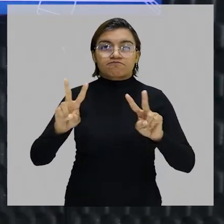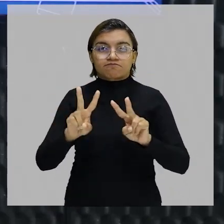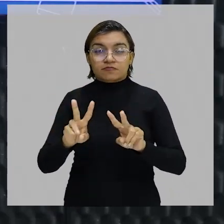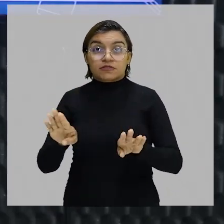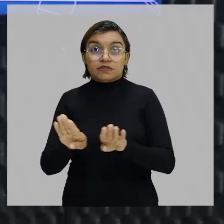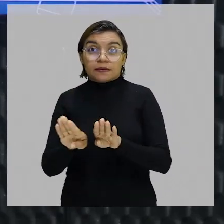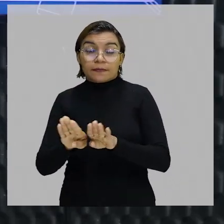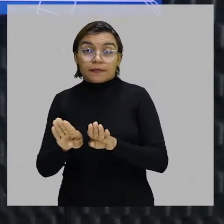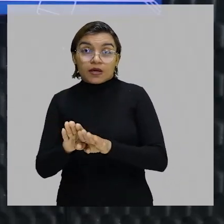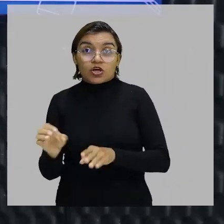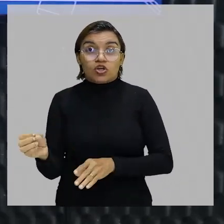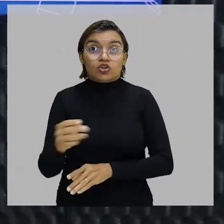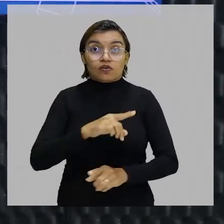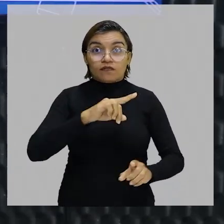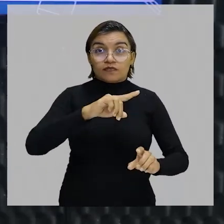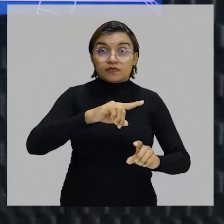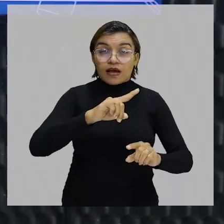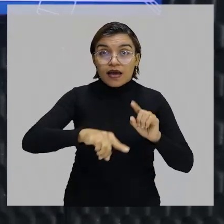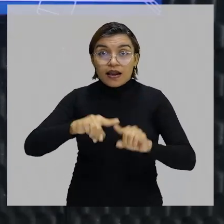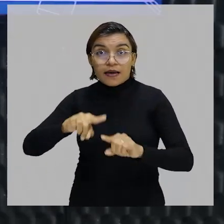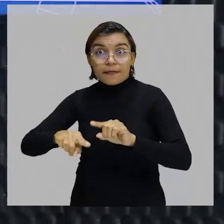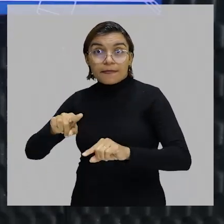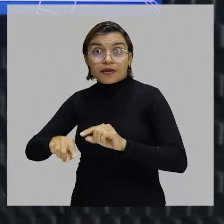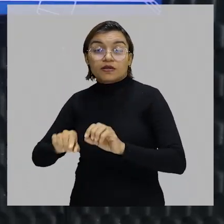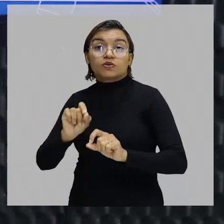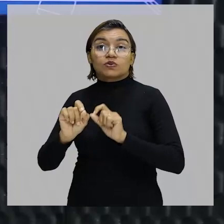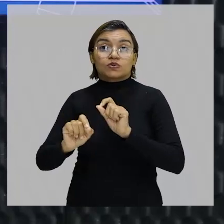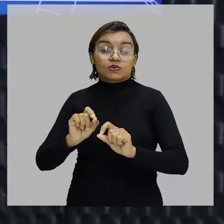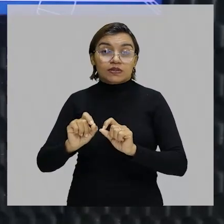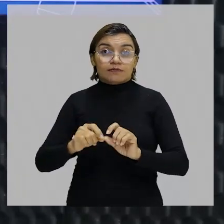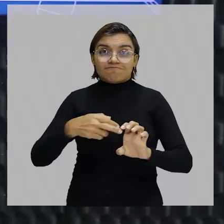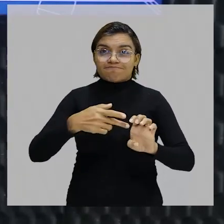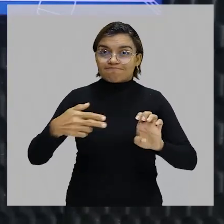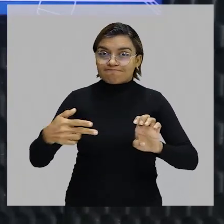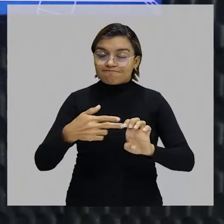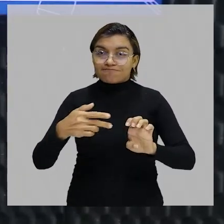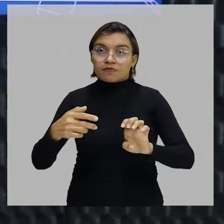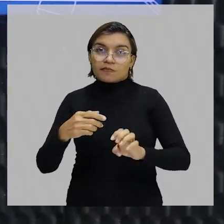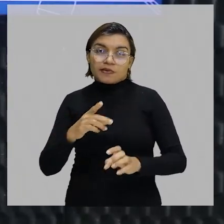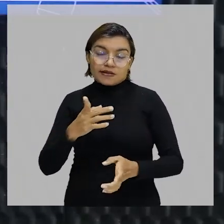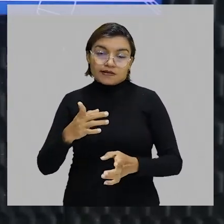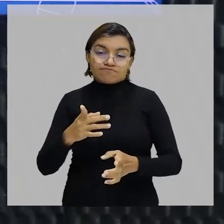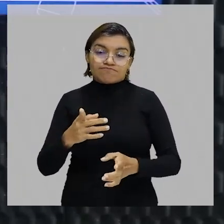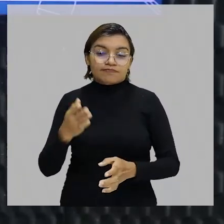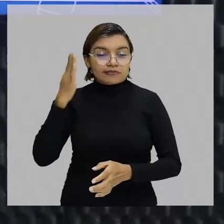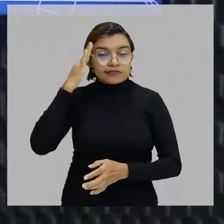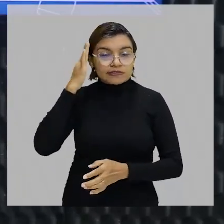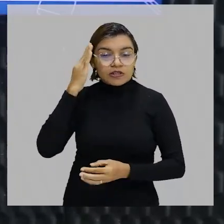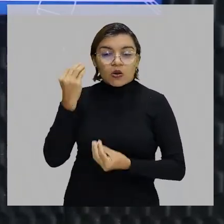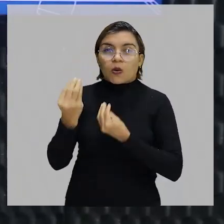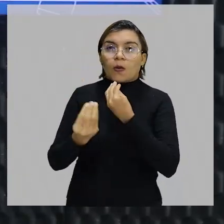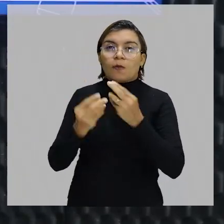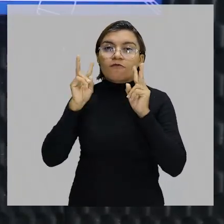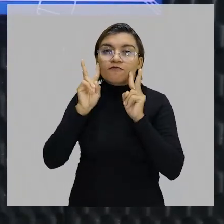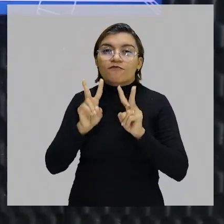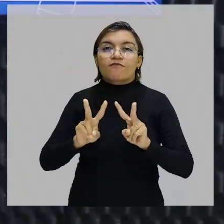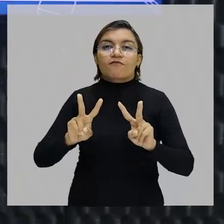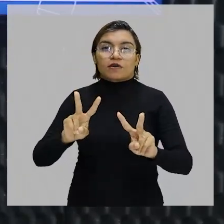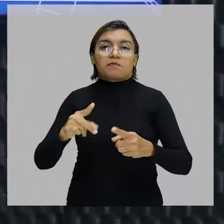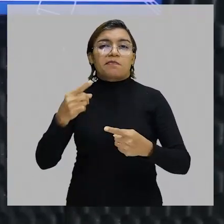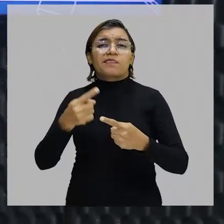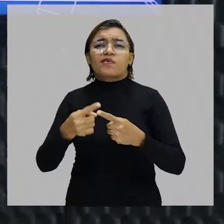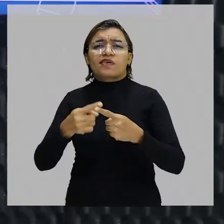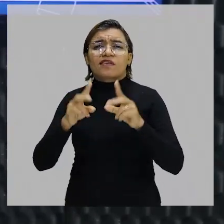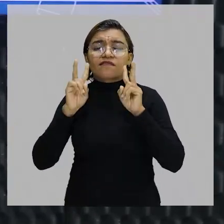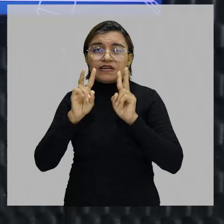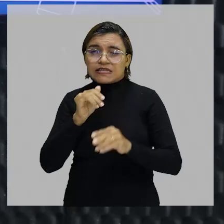novos elementos para discussão. Então, o objetivo da videoarte é o que eu estou vendo e para que eu estou vendo isso.